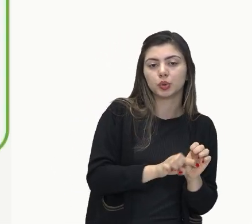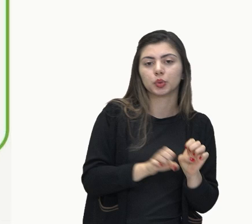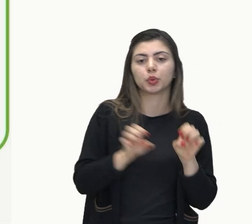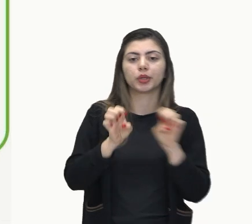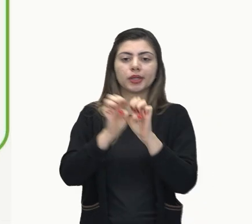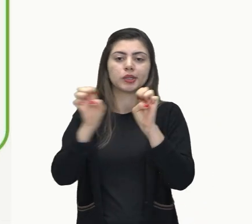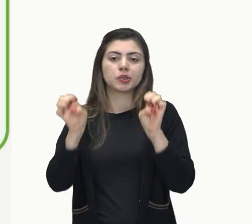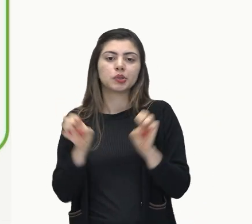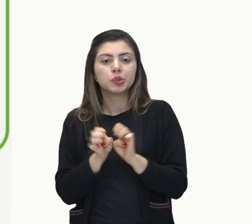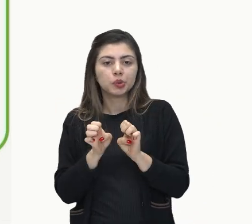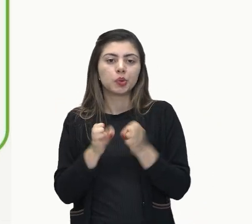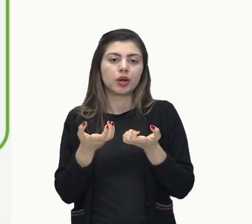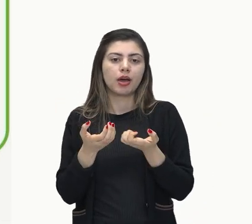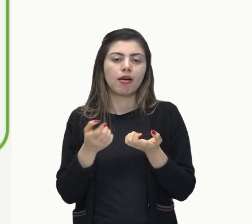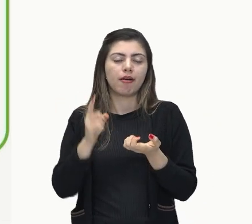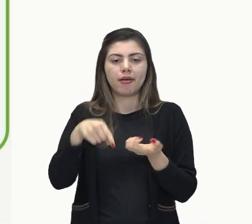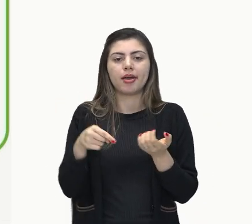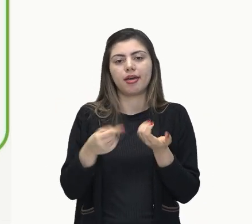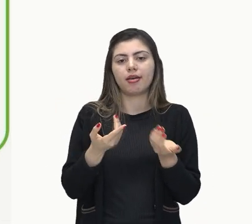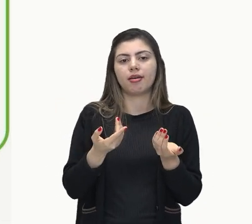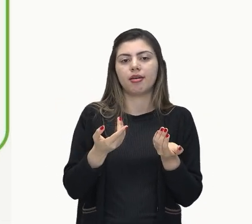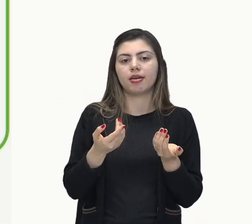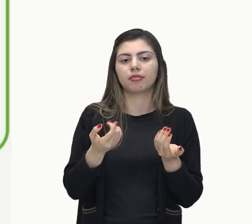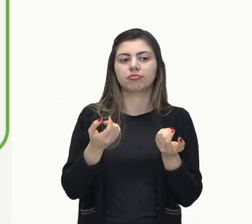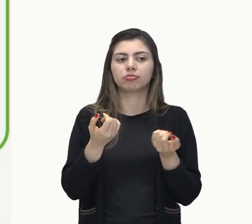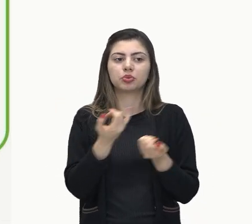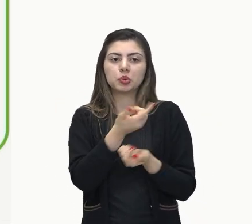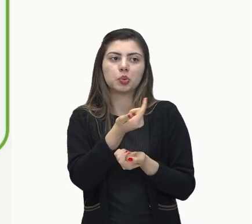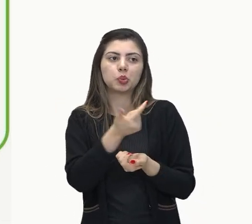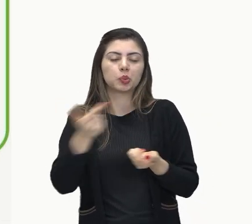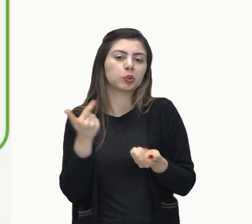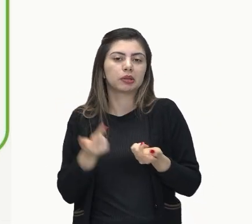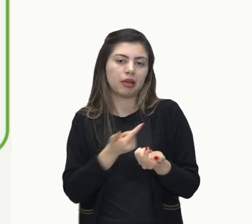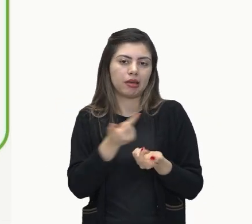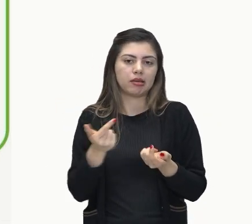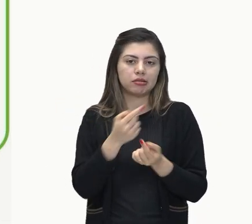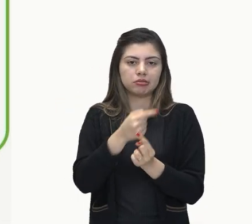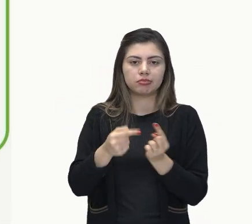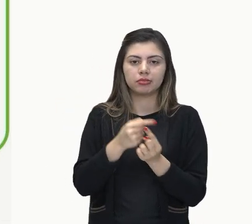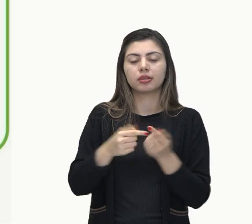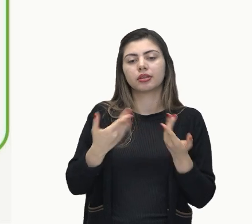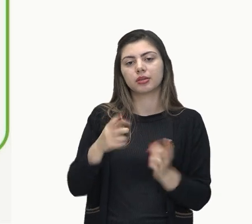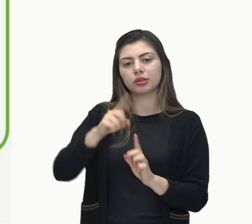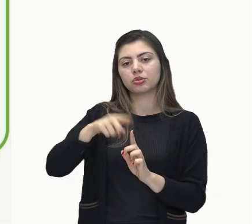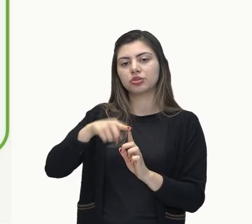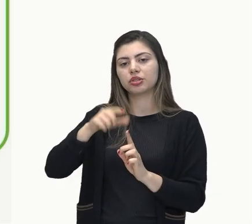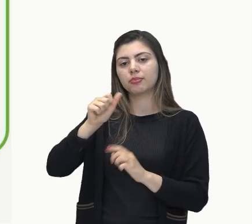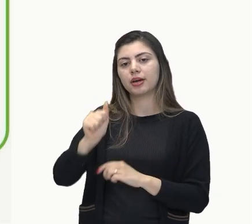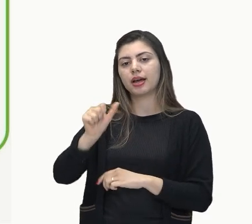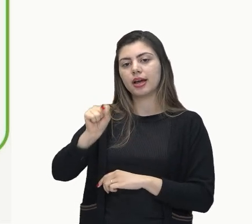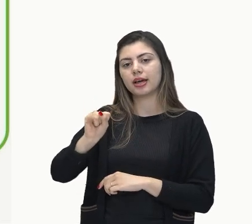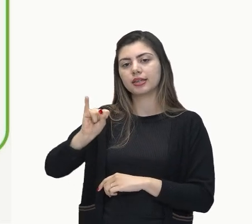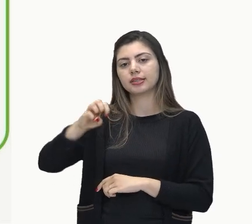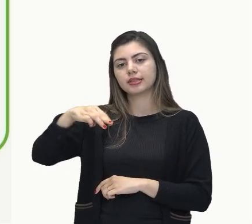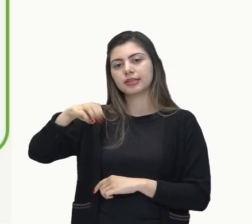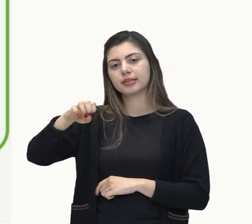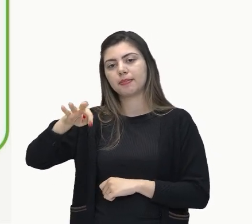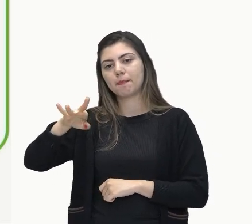admitem nenhum plano de simetria. Então, elas são chamadas de substâncias